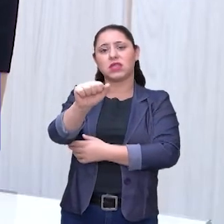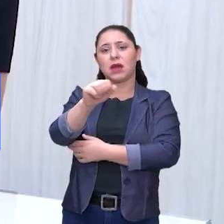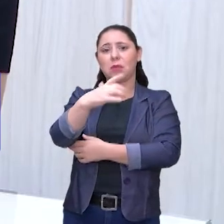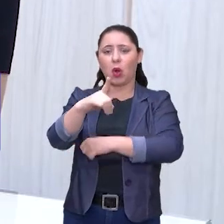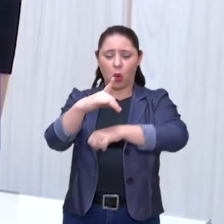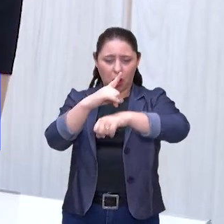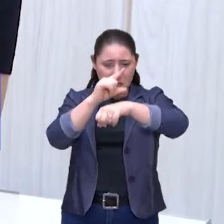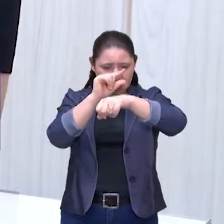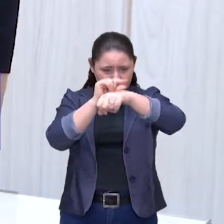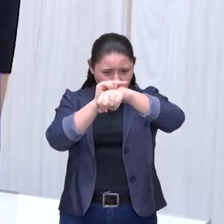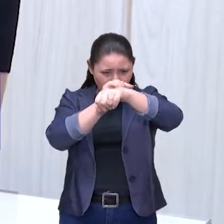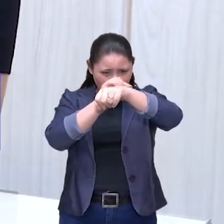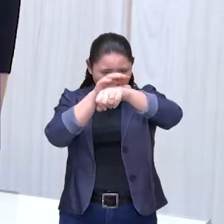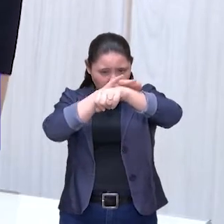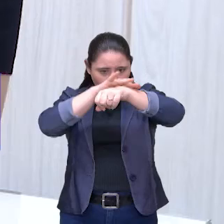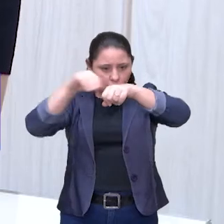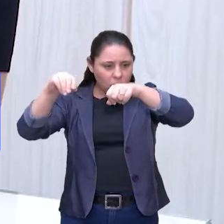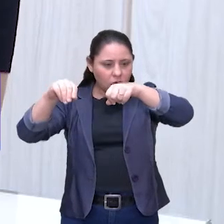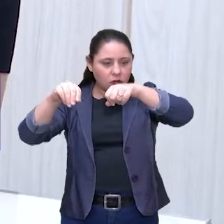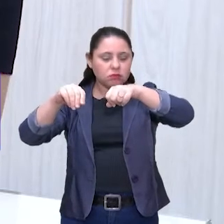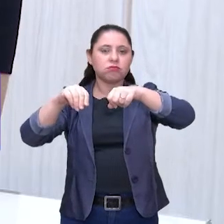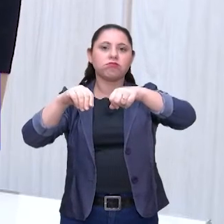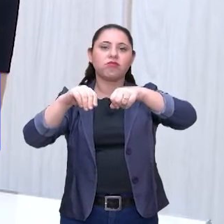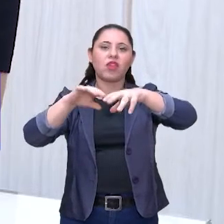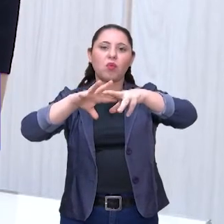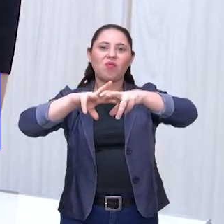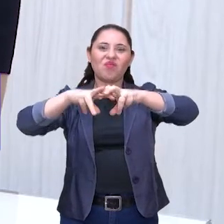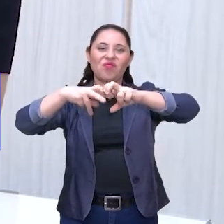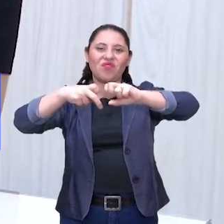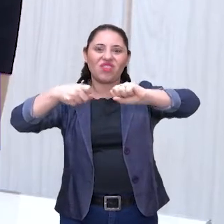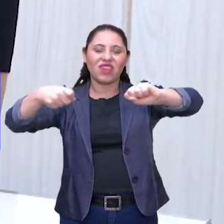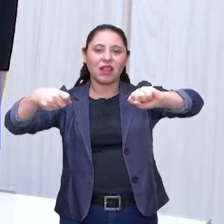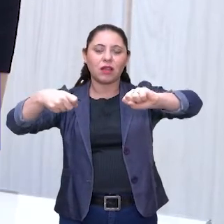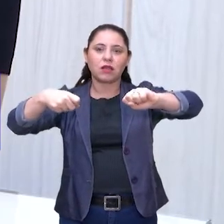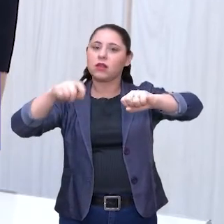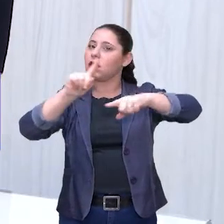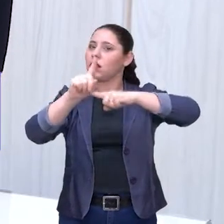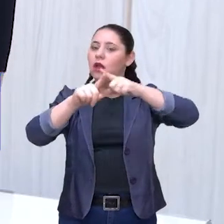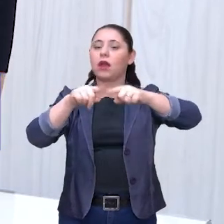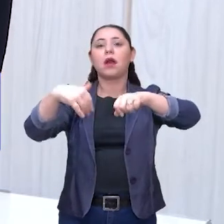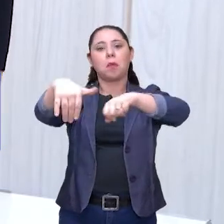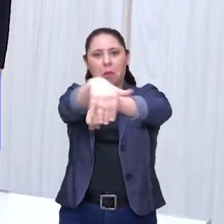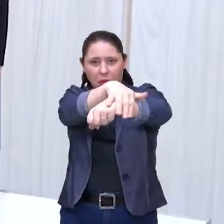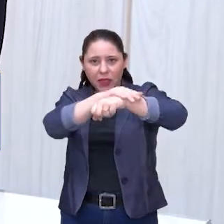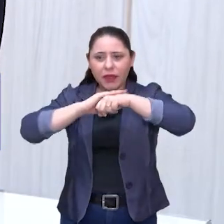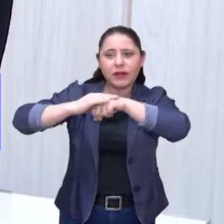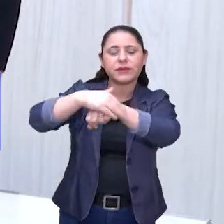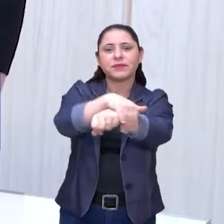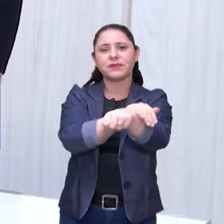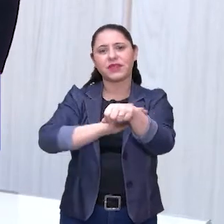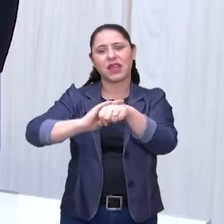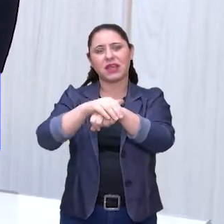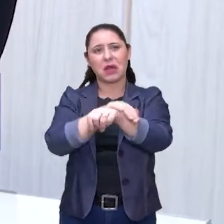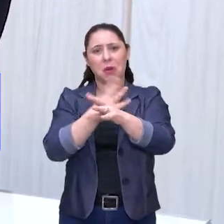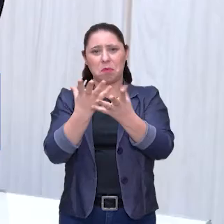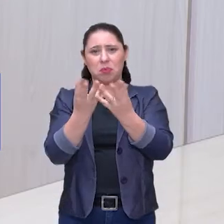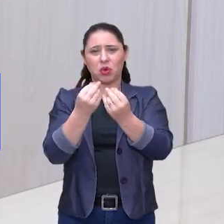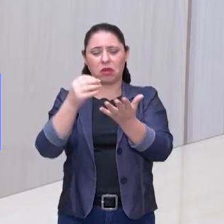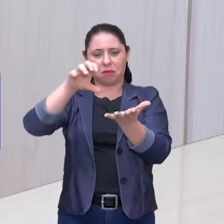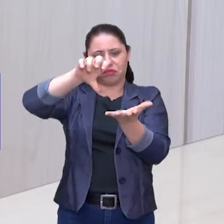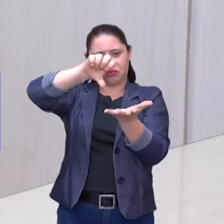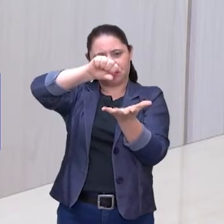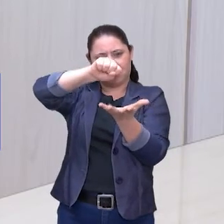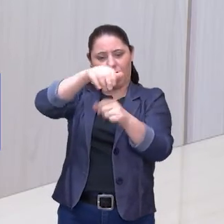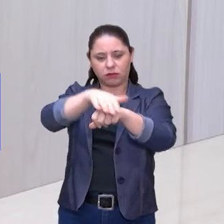você usa sabão, você tira aquele pouco lipídio que ele tem, né, que restou. Então, você tem que besuntar